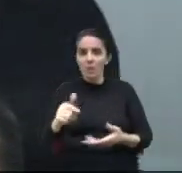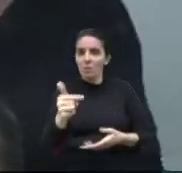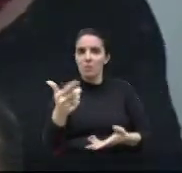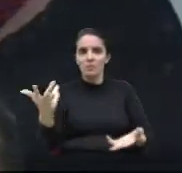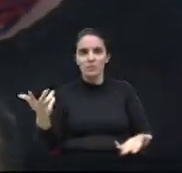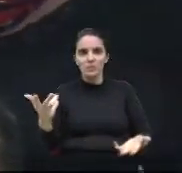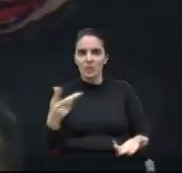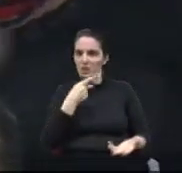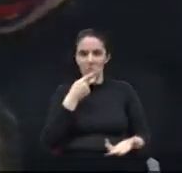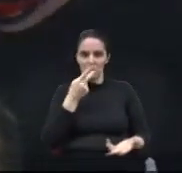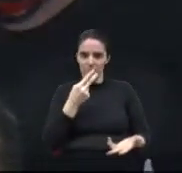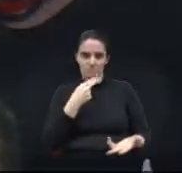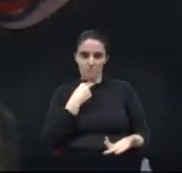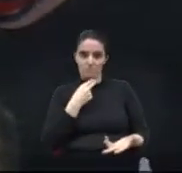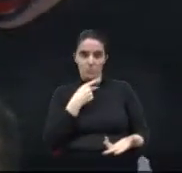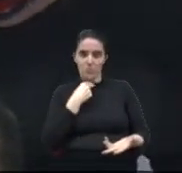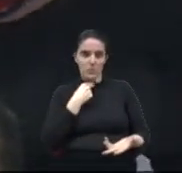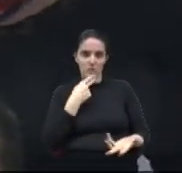aqui?